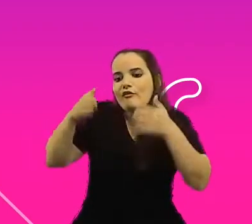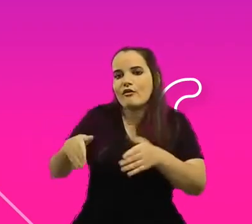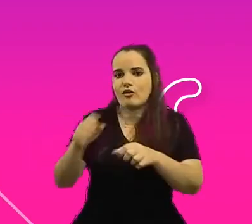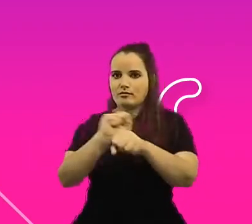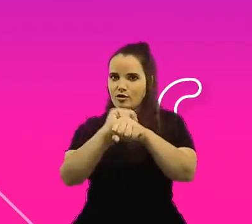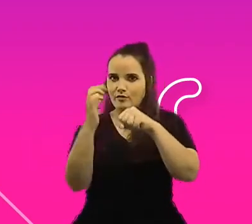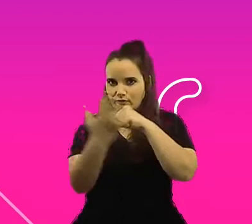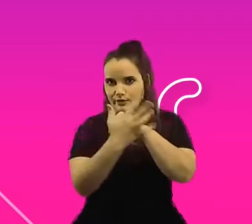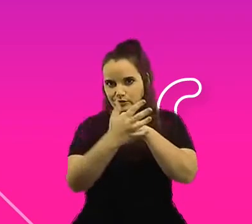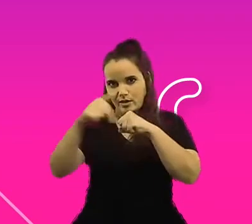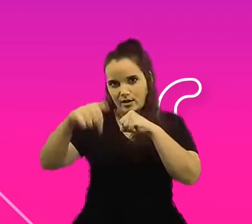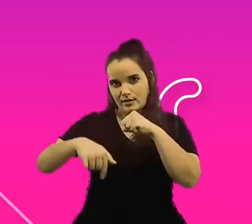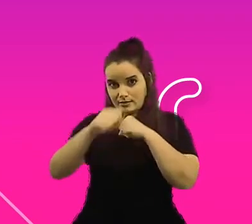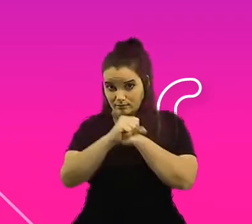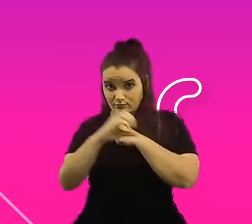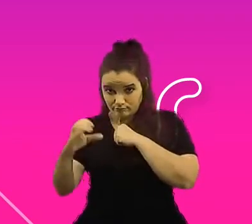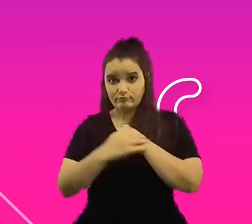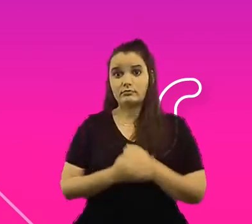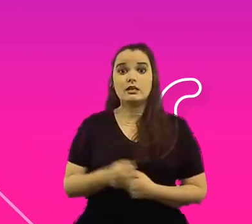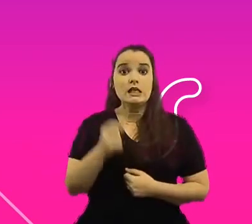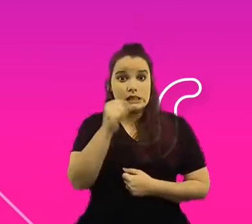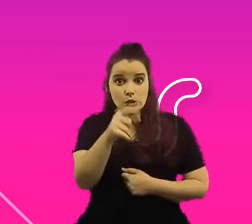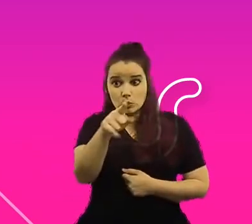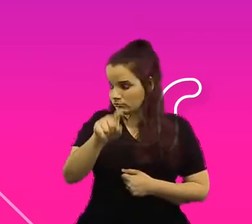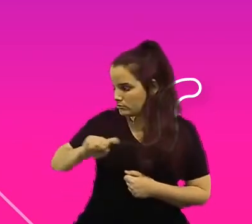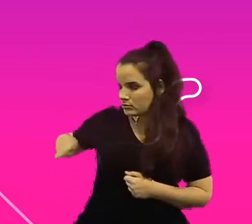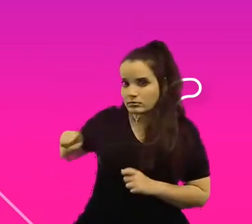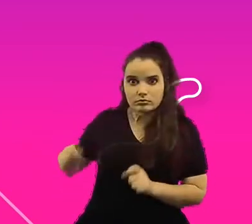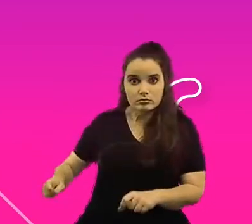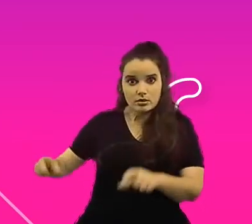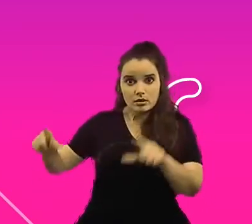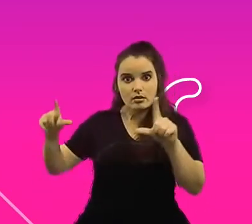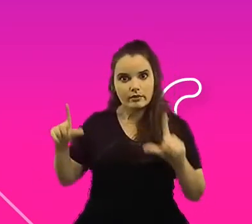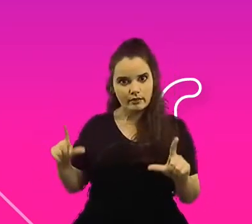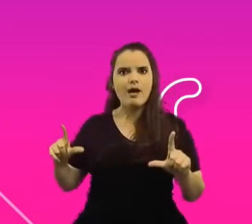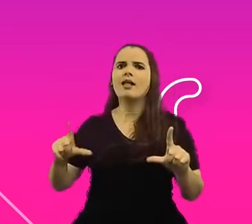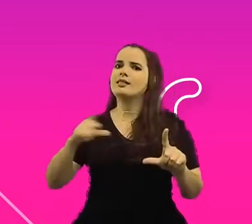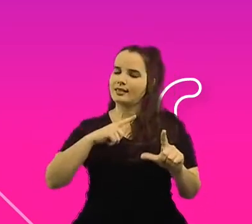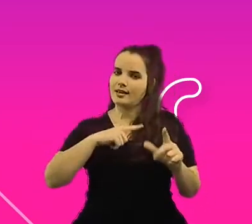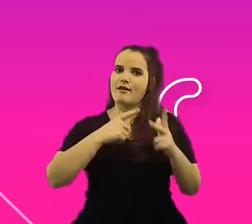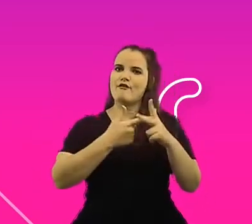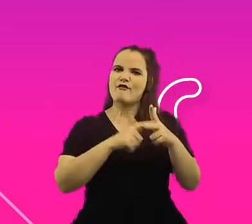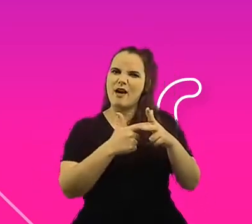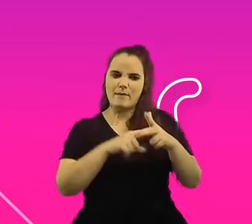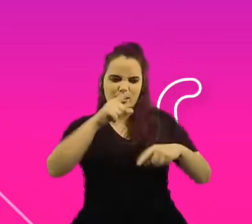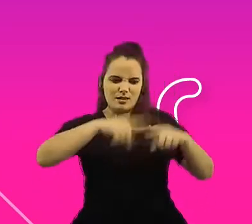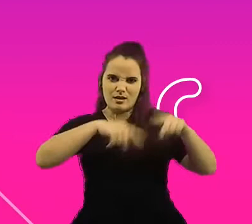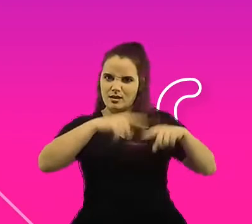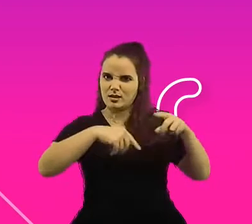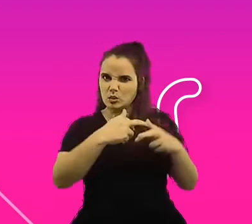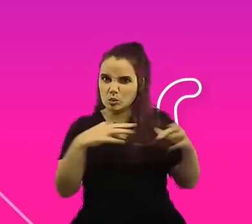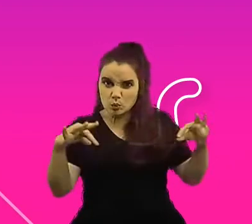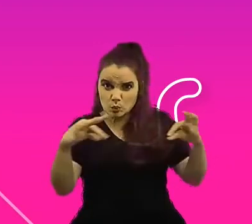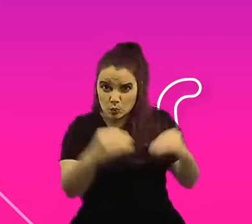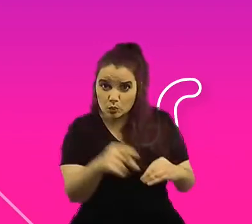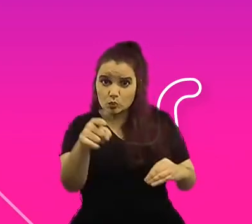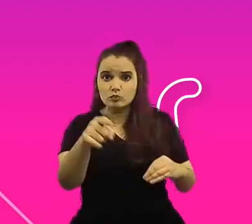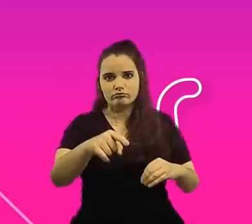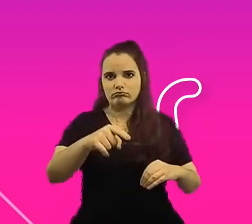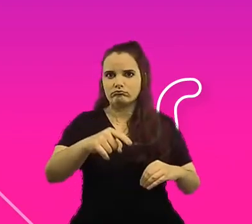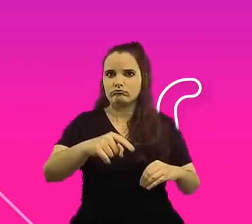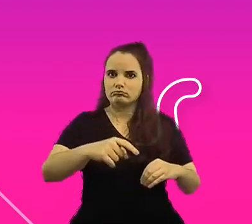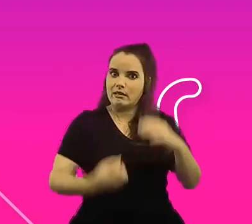muito bacana, porque além da gente apresentar para vocês as ferramentas que foram desenvolvidas, também ela tem